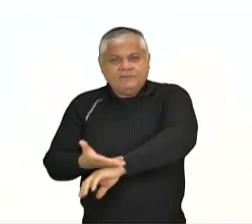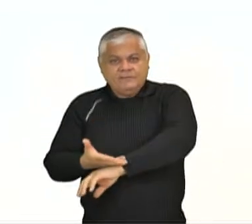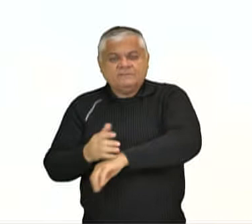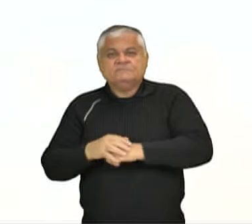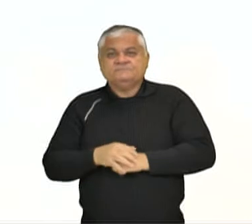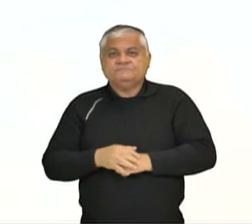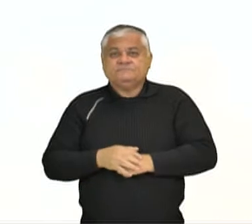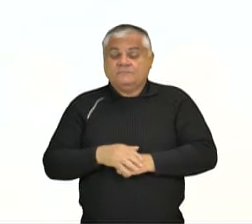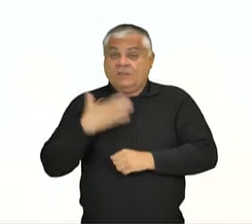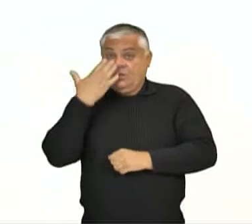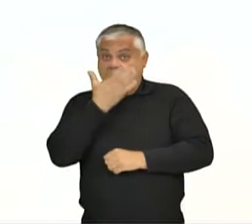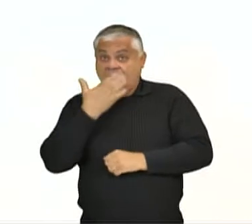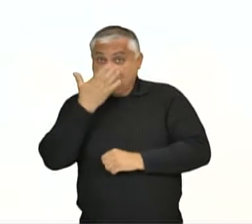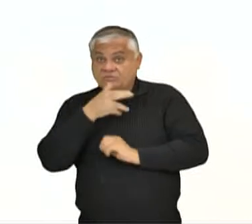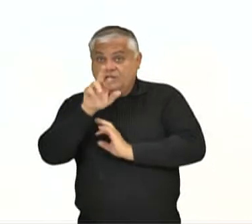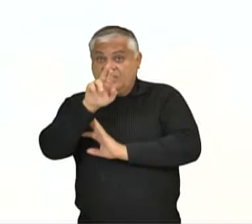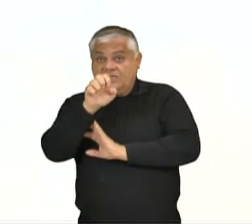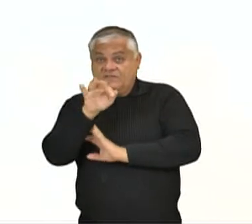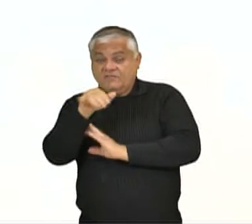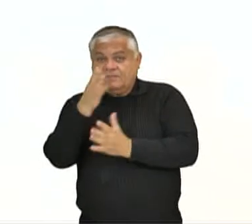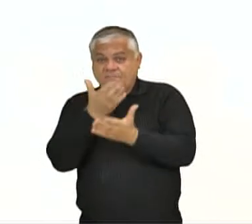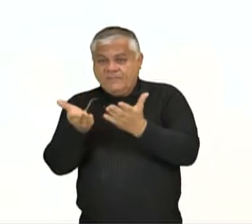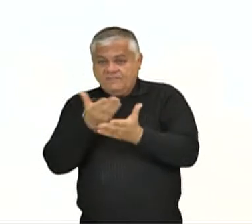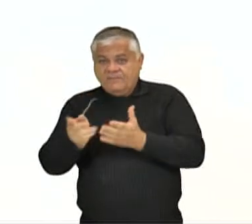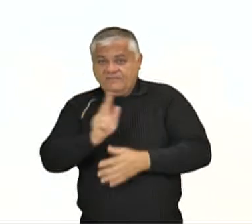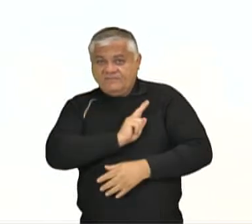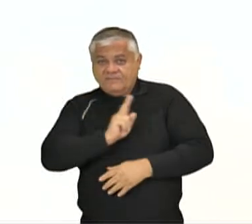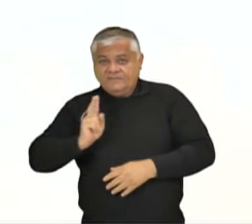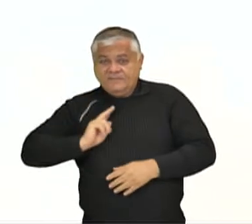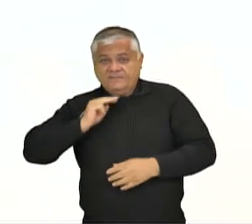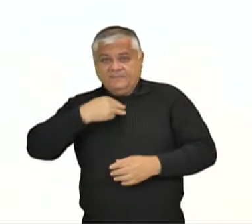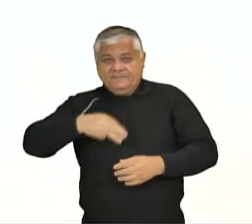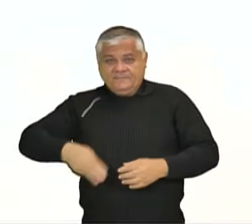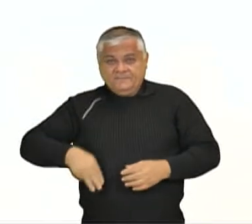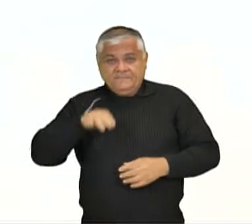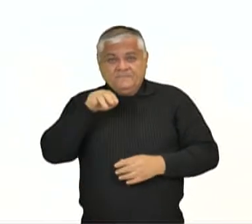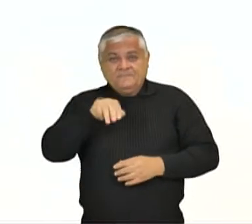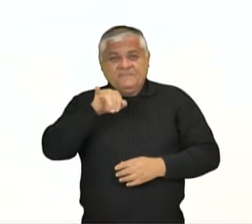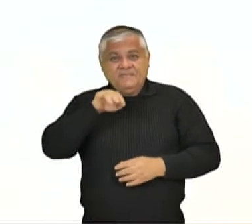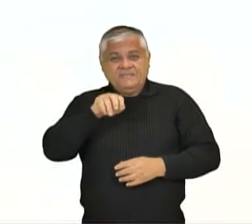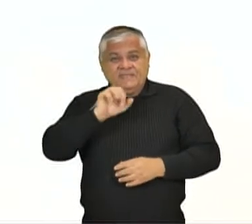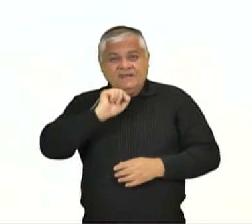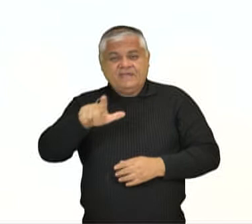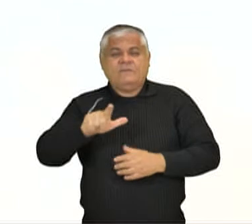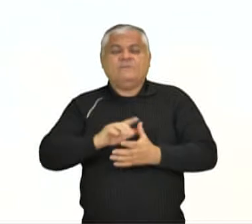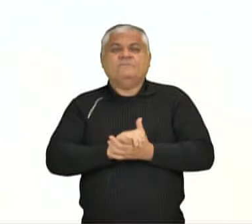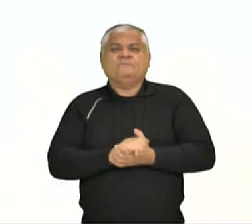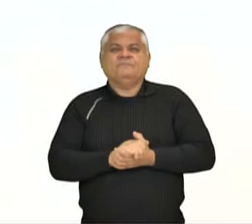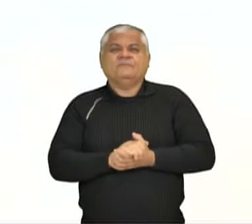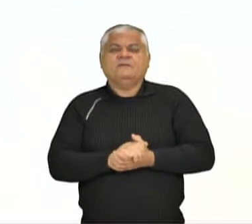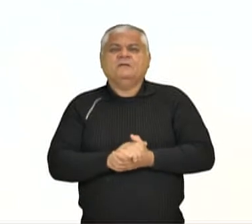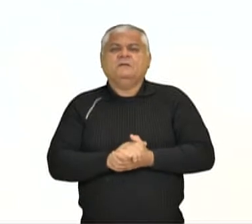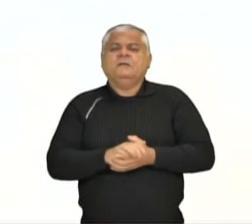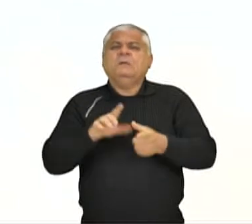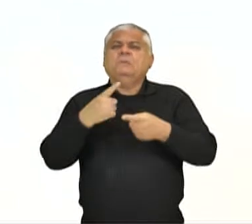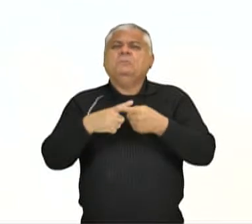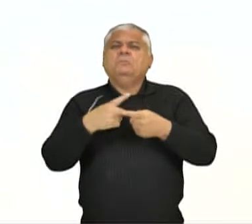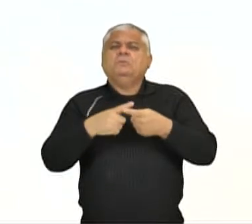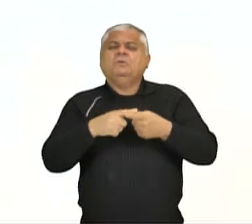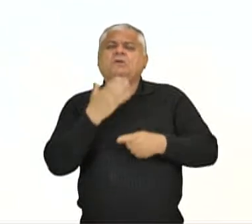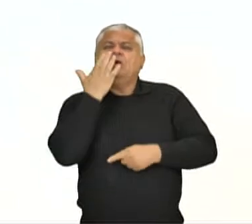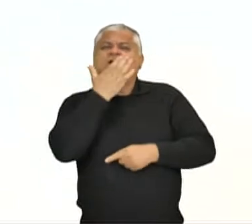o açúcar refinado perde vitaminas e minerais. Por que o açúcar